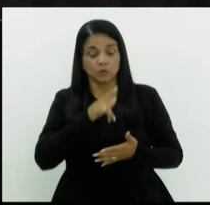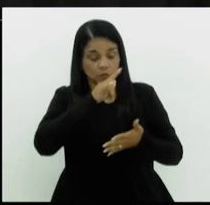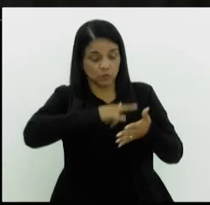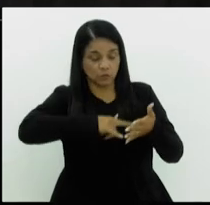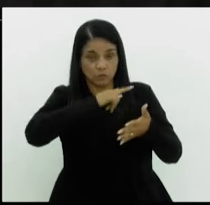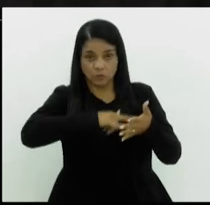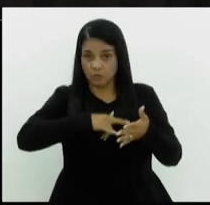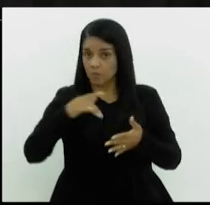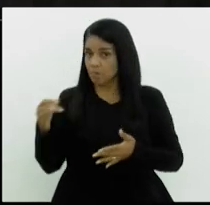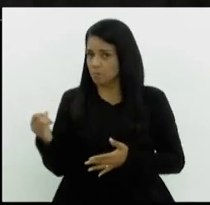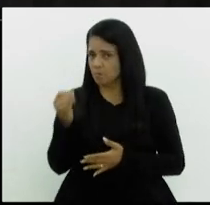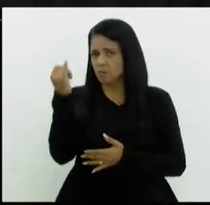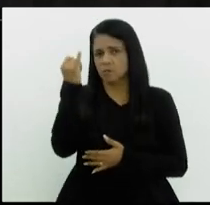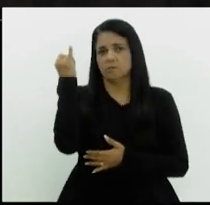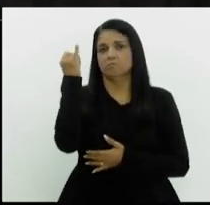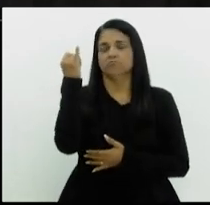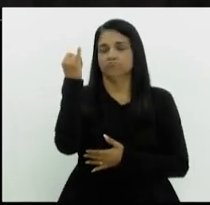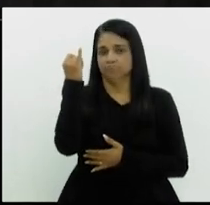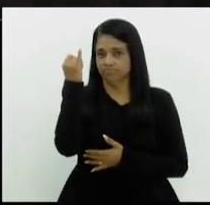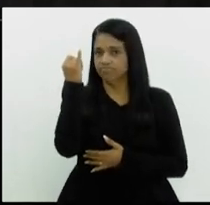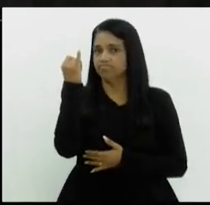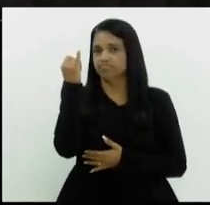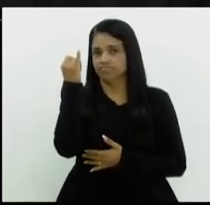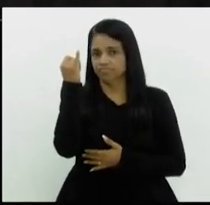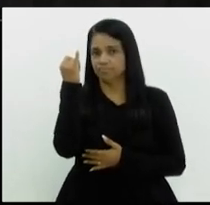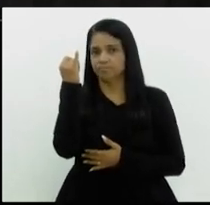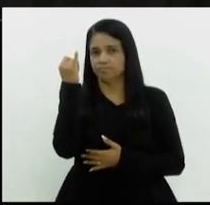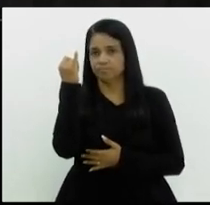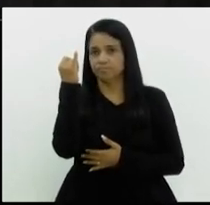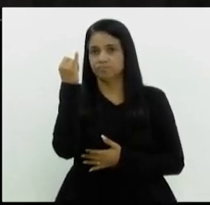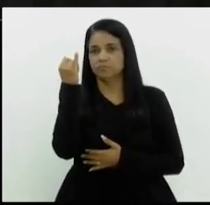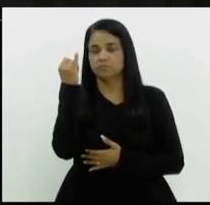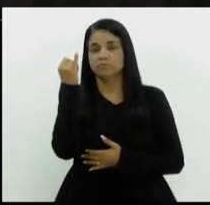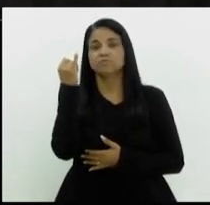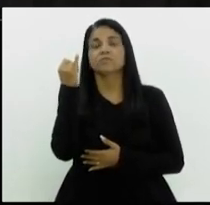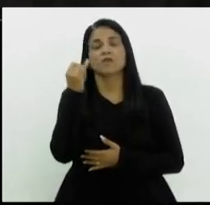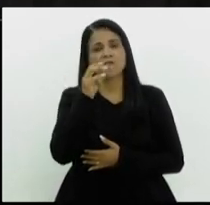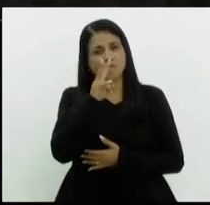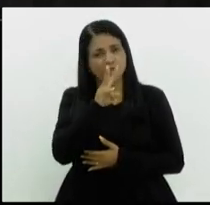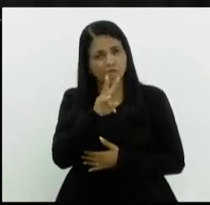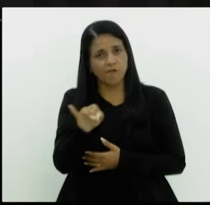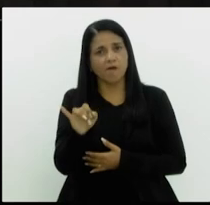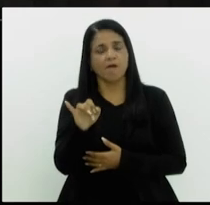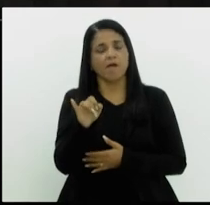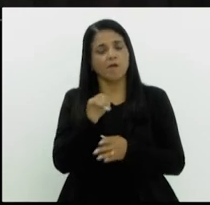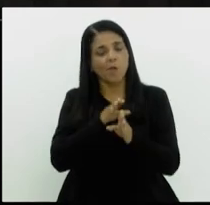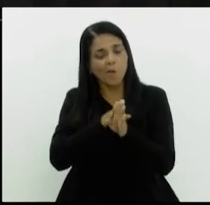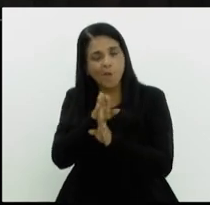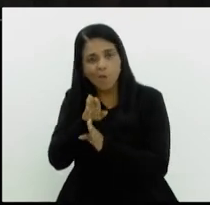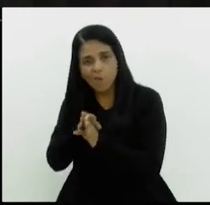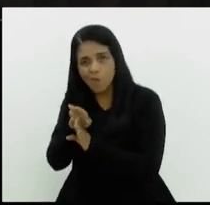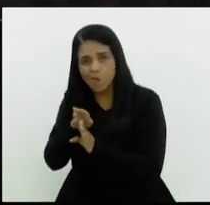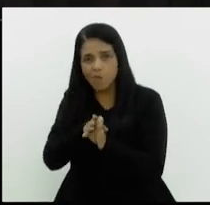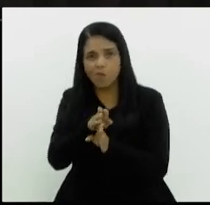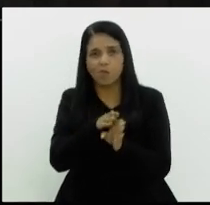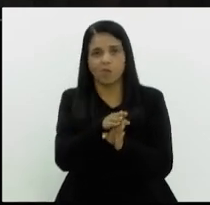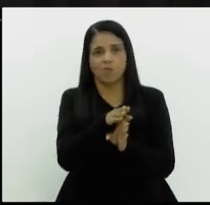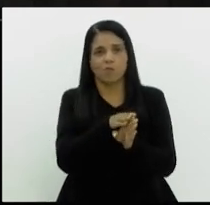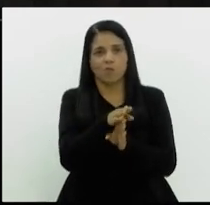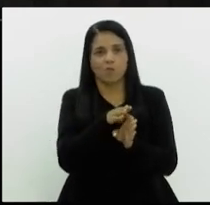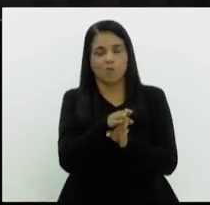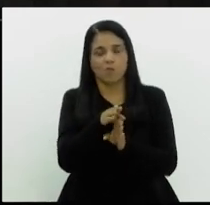Documento importantíssimo, porque vai orientar